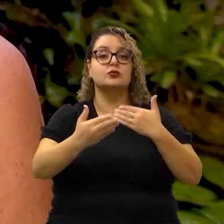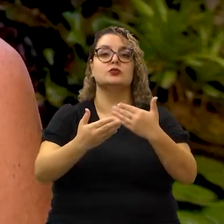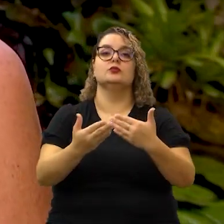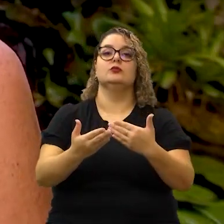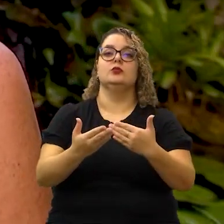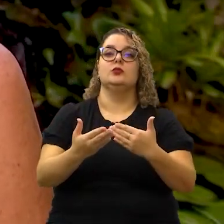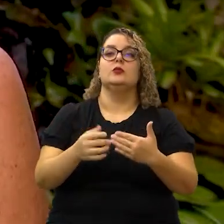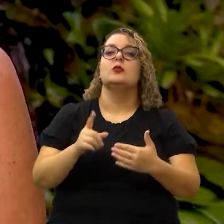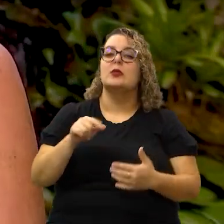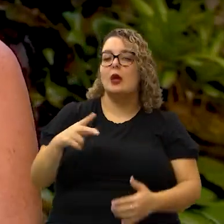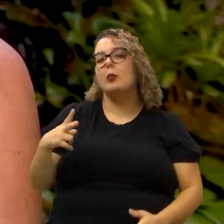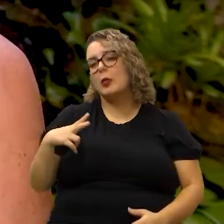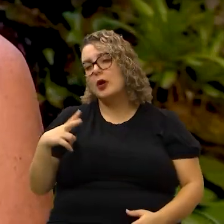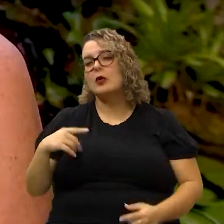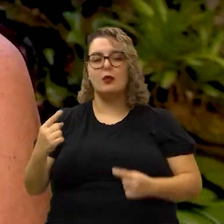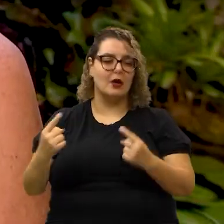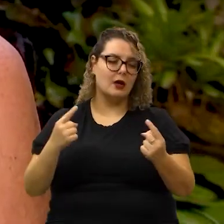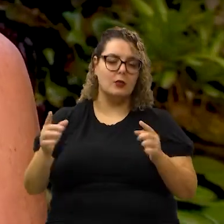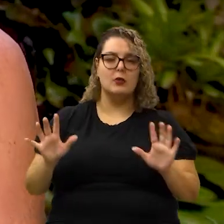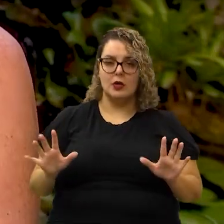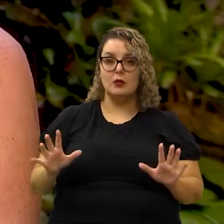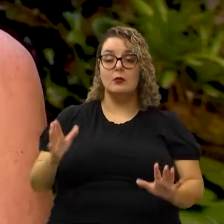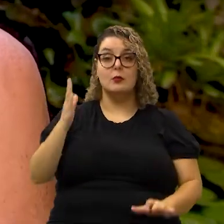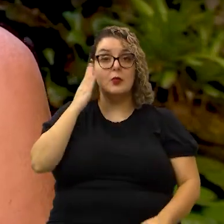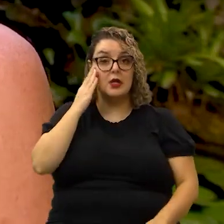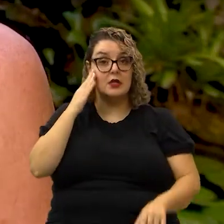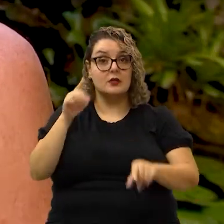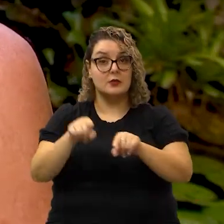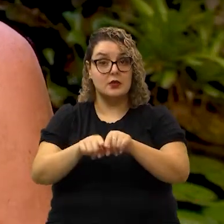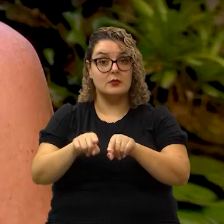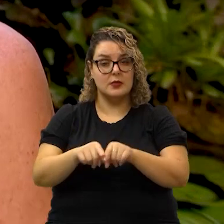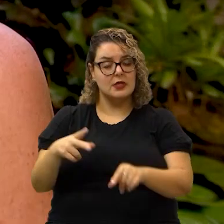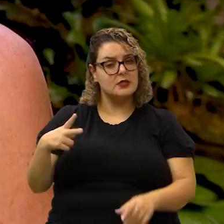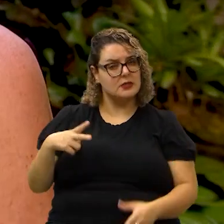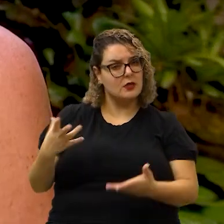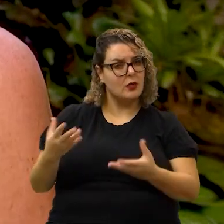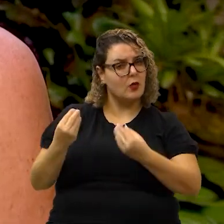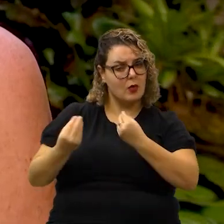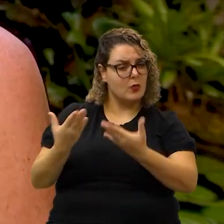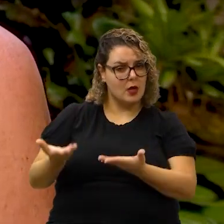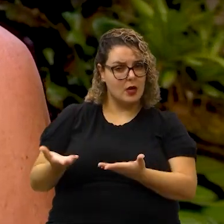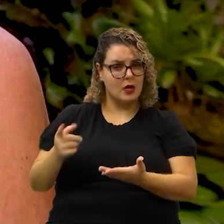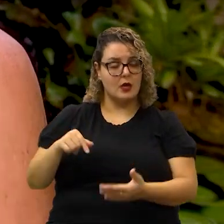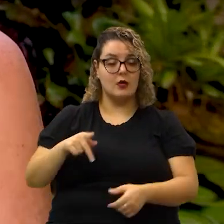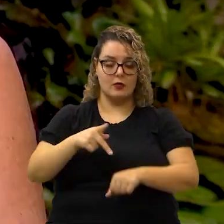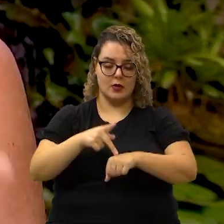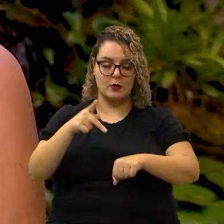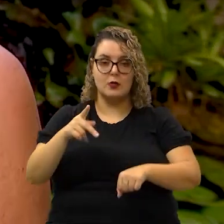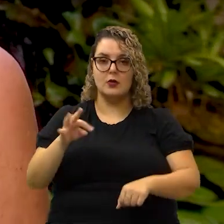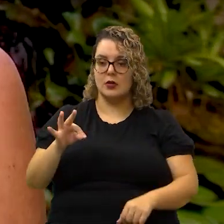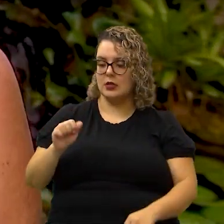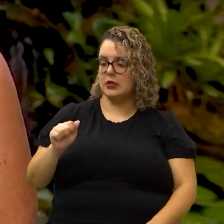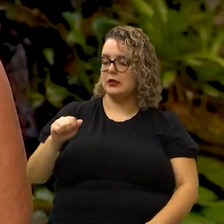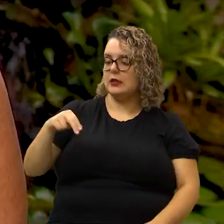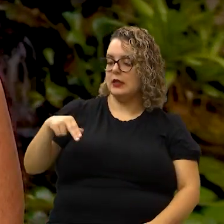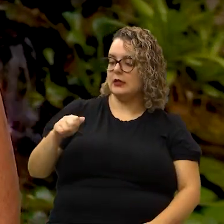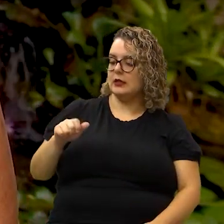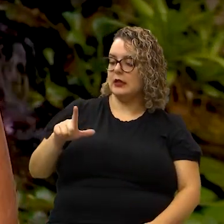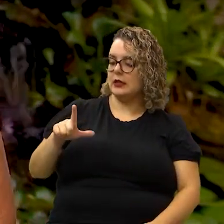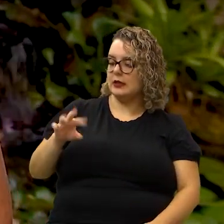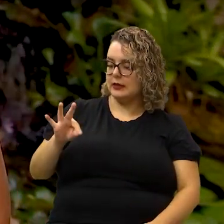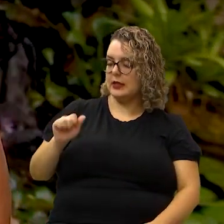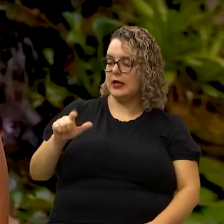o processo, né? Apesar de ser muito individual, tanto para entender também essa individualidade, né? Então eu fiz a pós-graduação